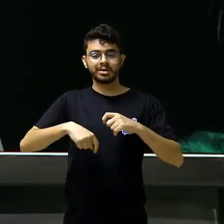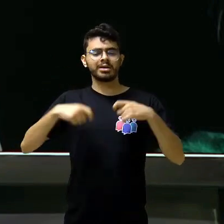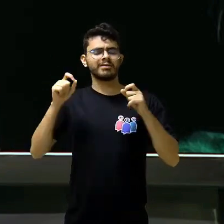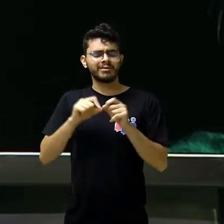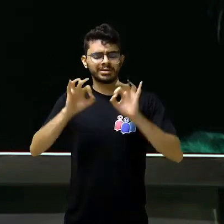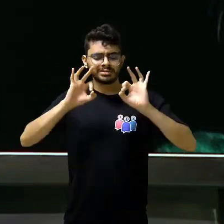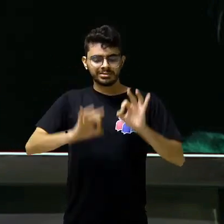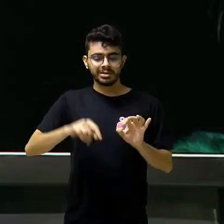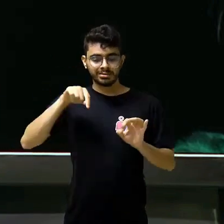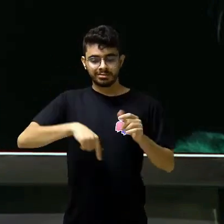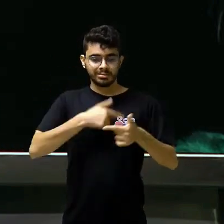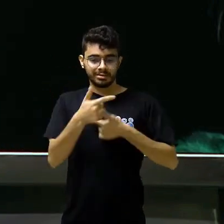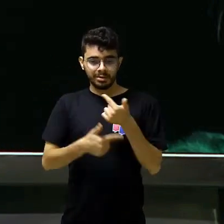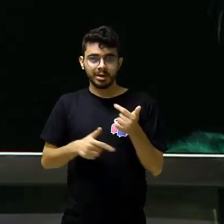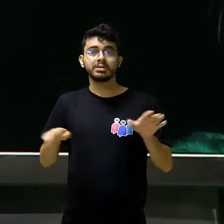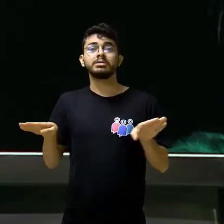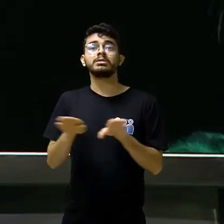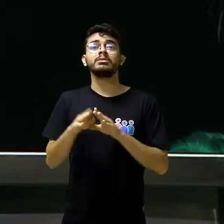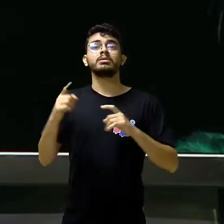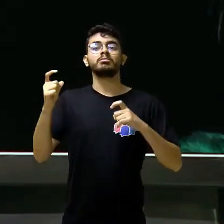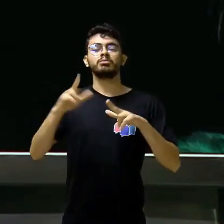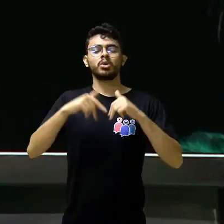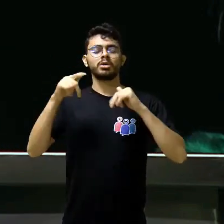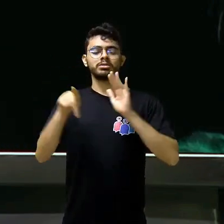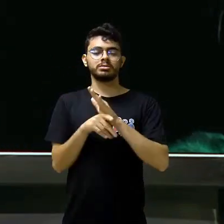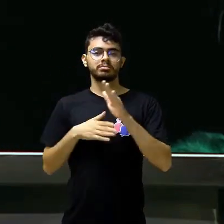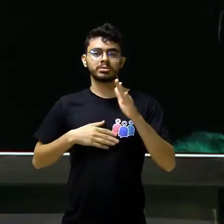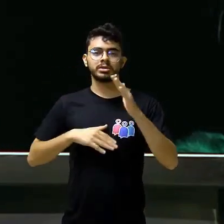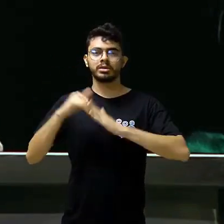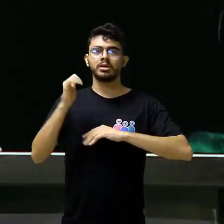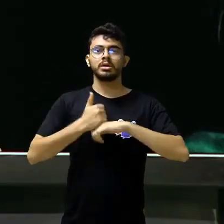exerço e pela profissão